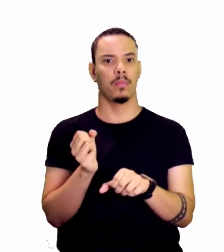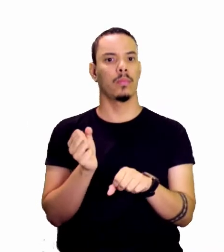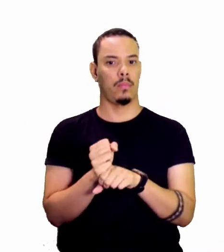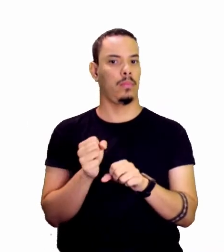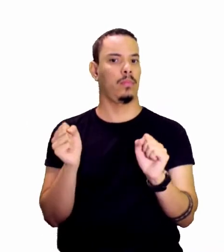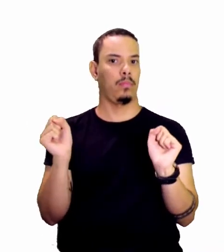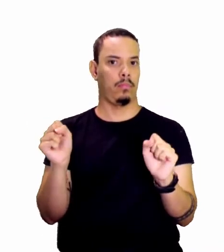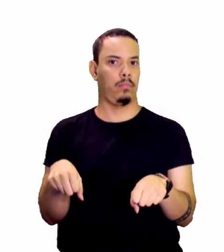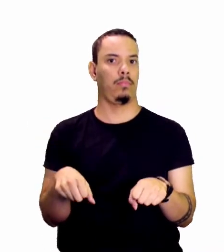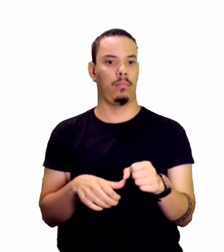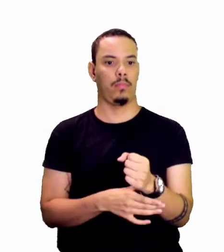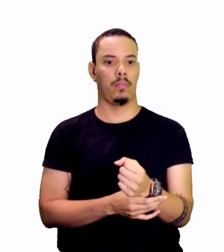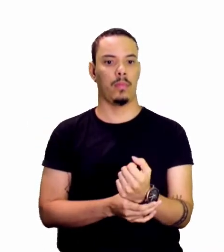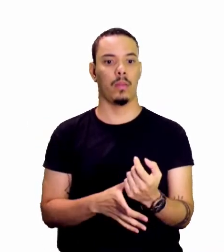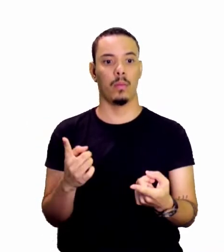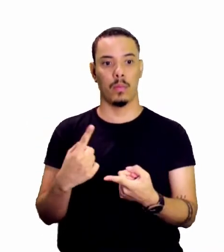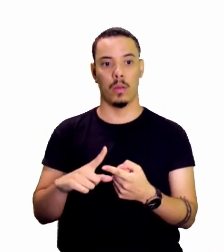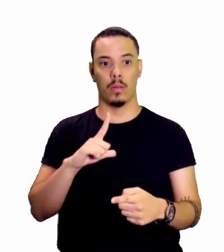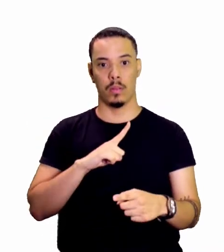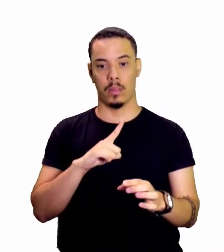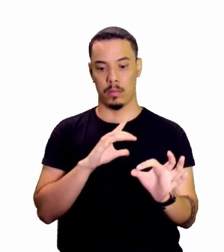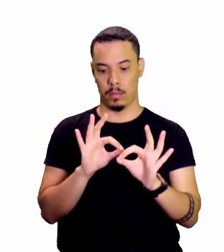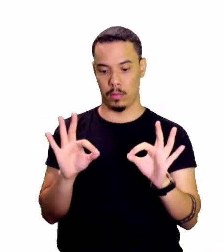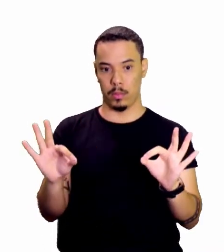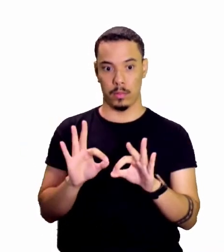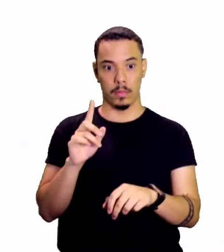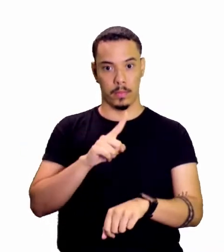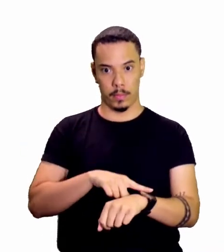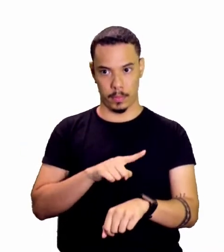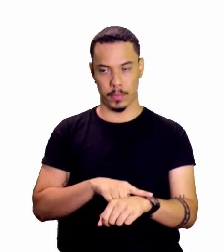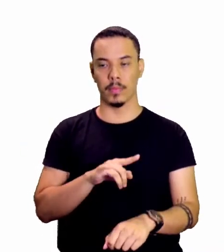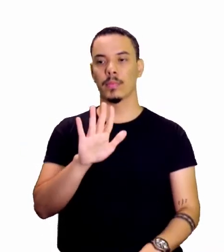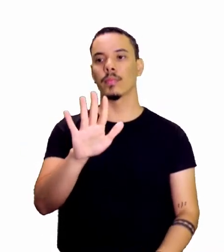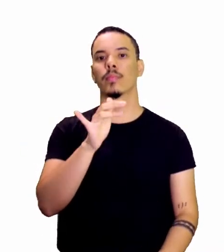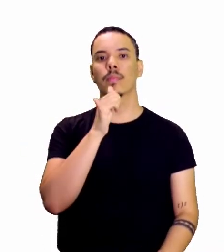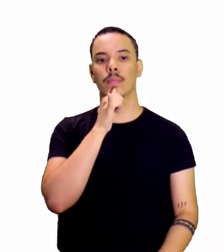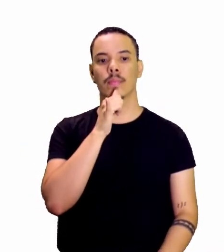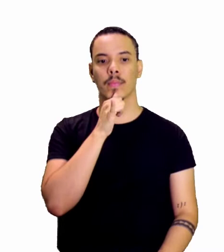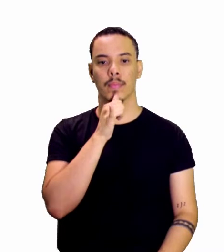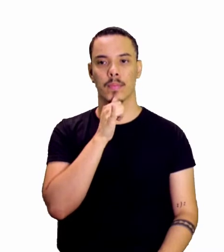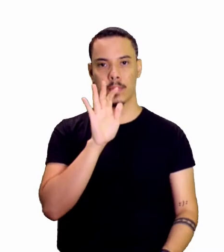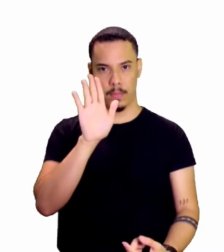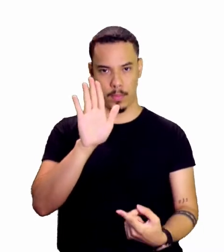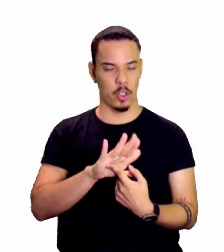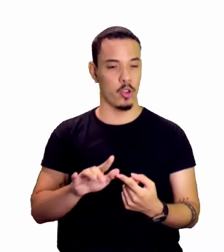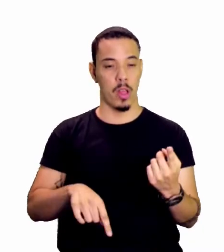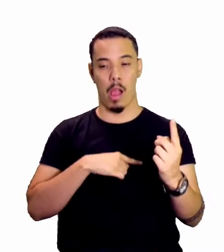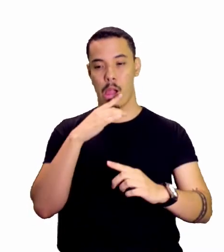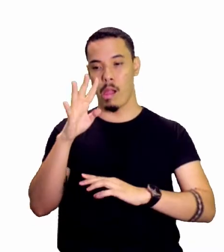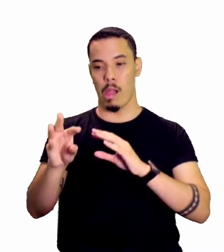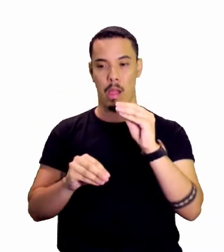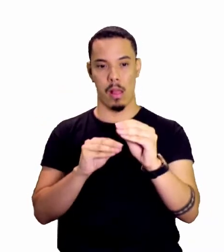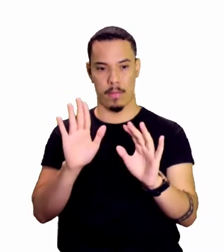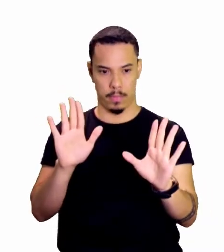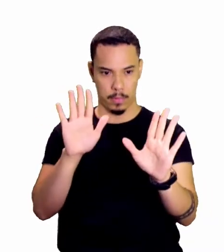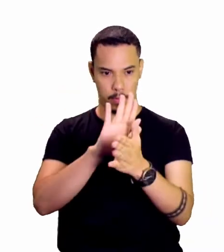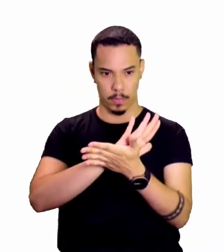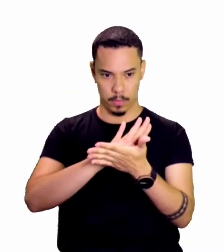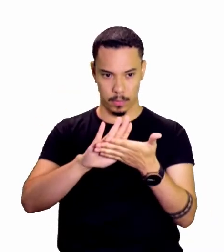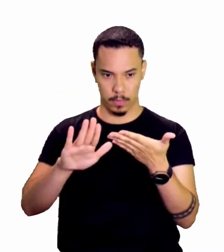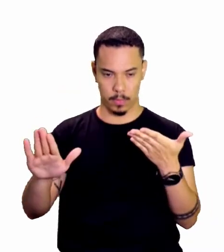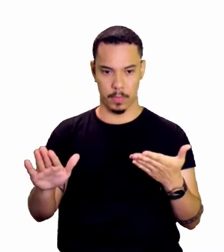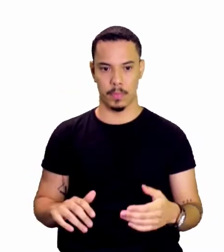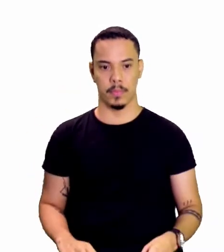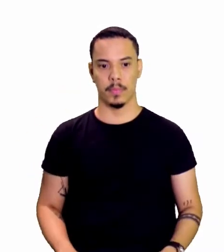calcular distância o tempo né agora por exemplo aqui deixa eu pegar Nossa borracha que eu já respeito daqui deixar mais